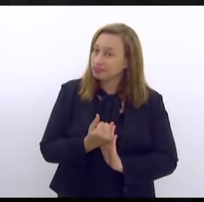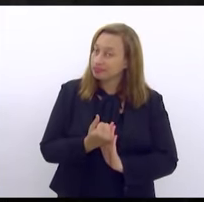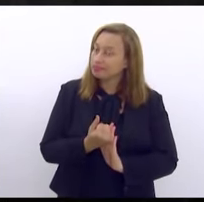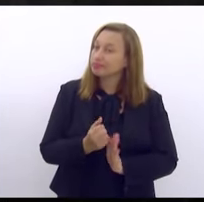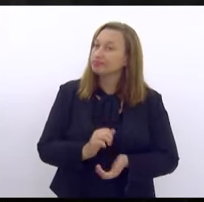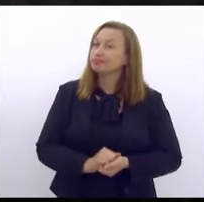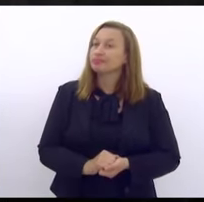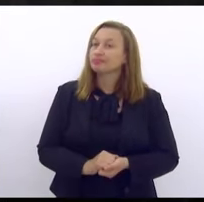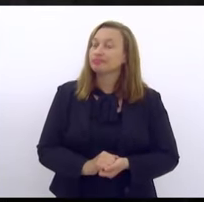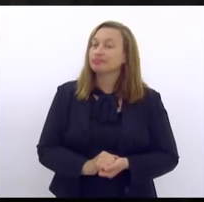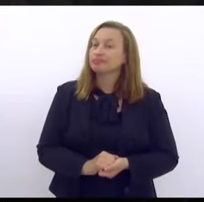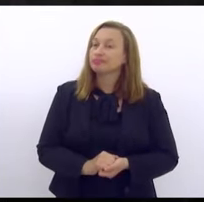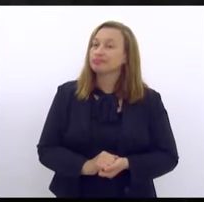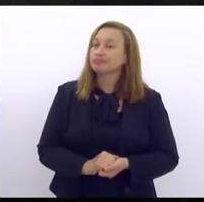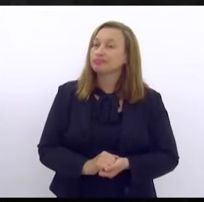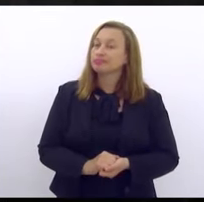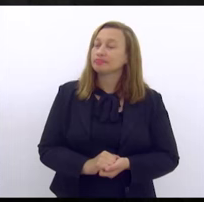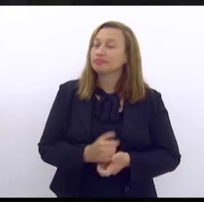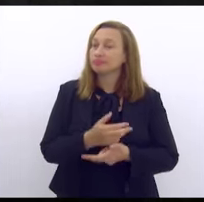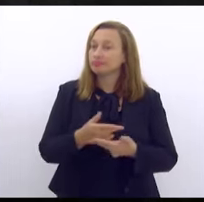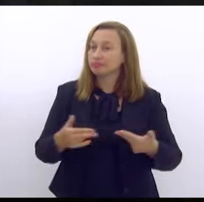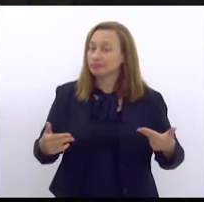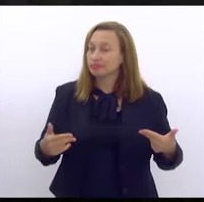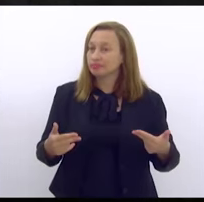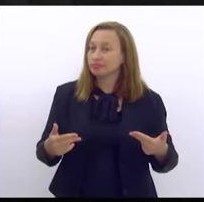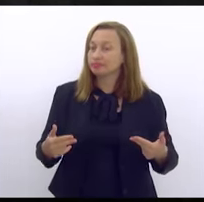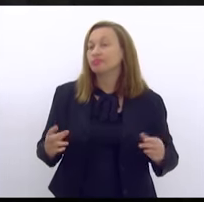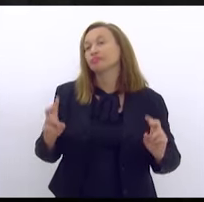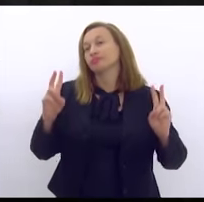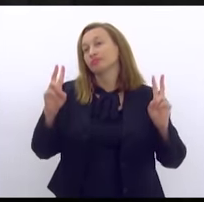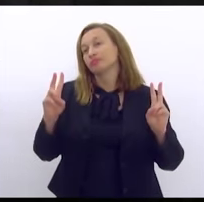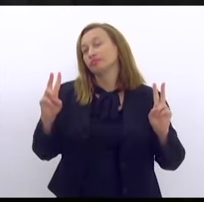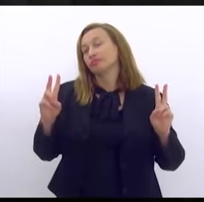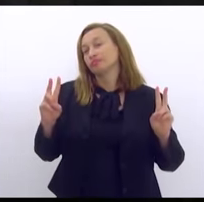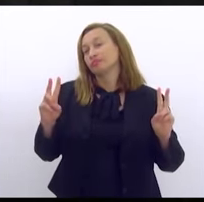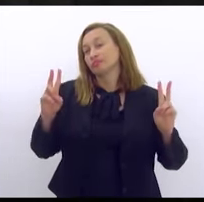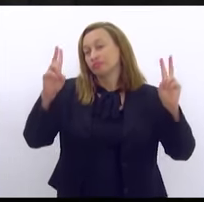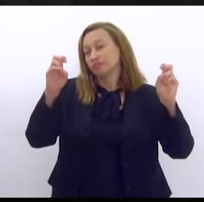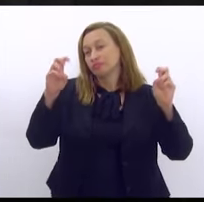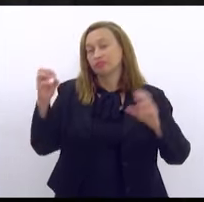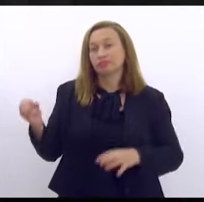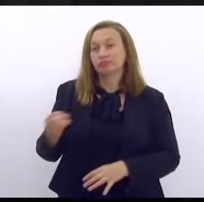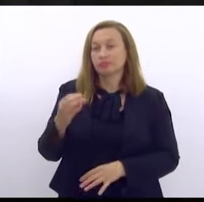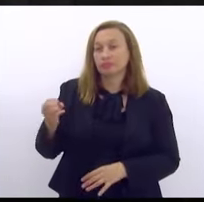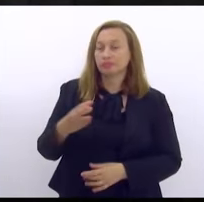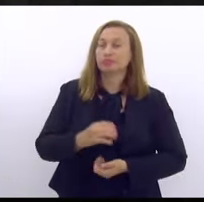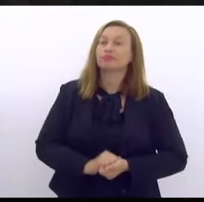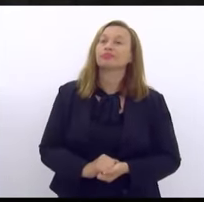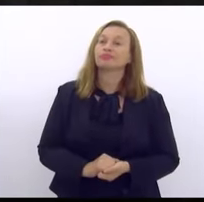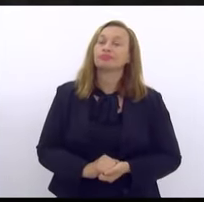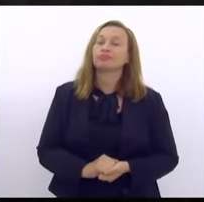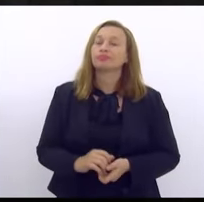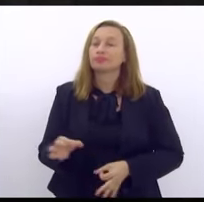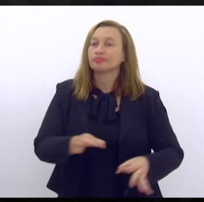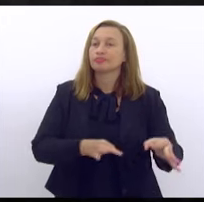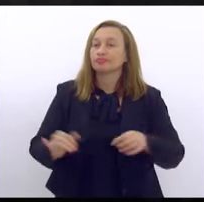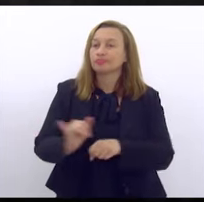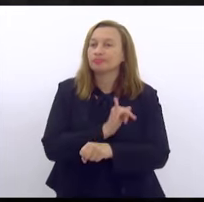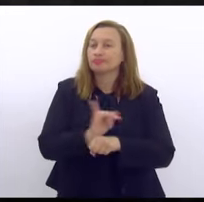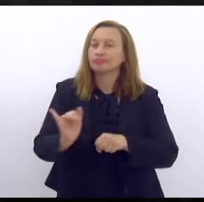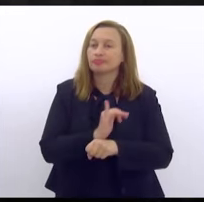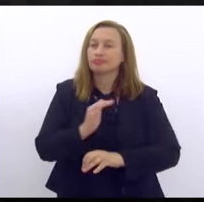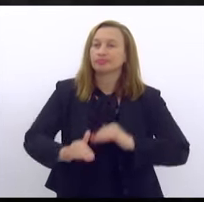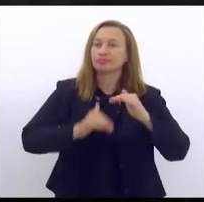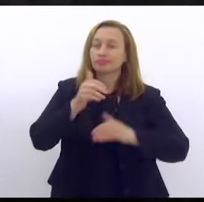traz muitas inovações. A primeira é a inovação do Plano Estratégico de